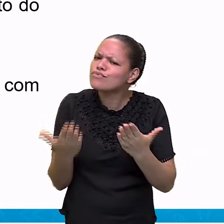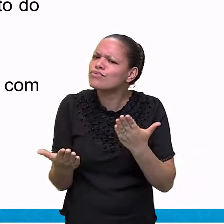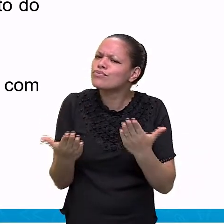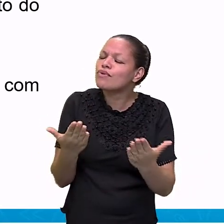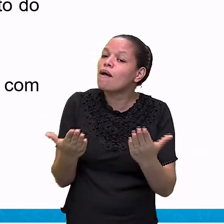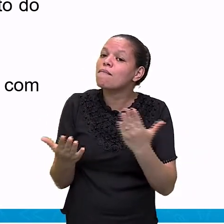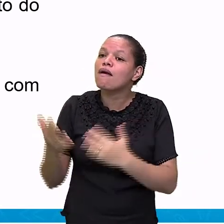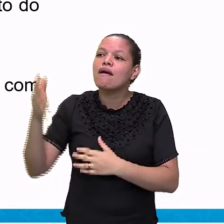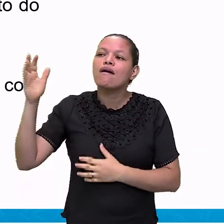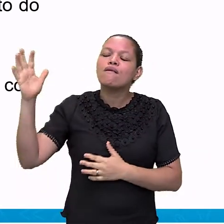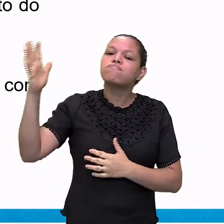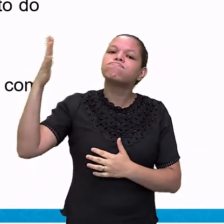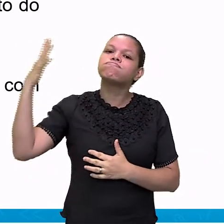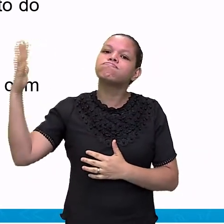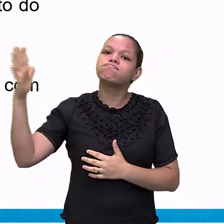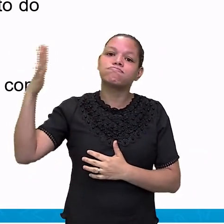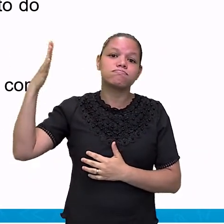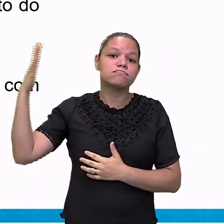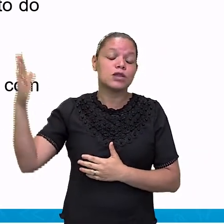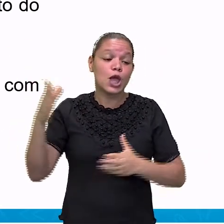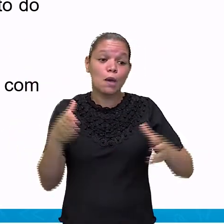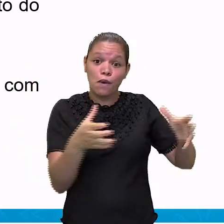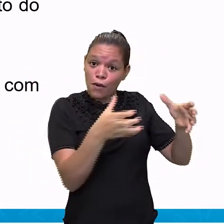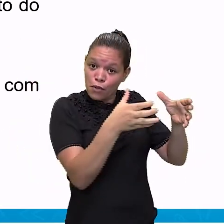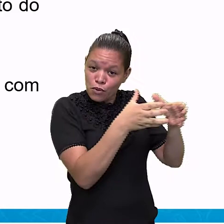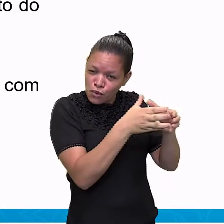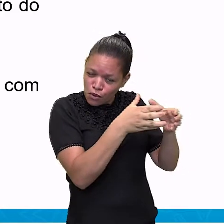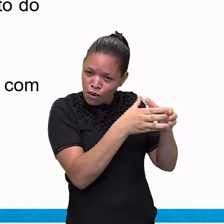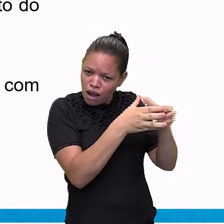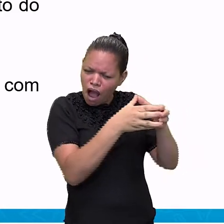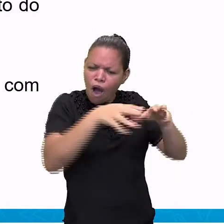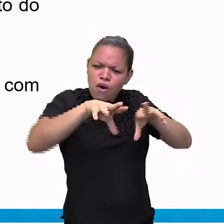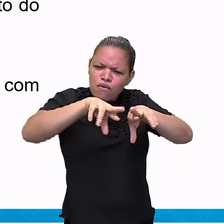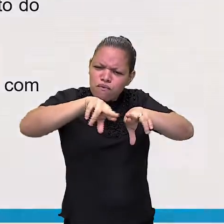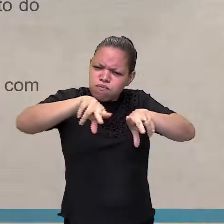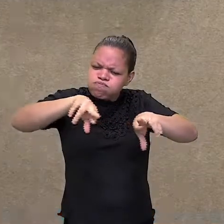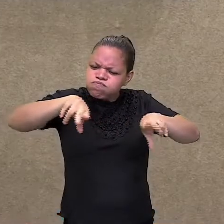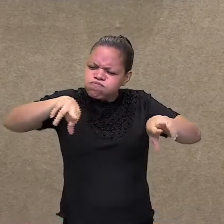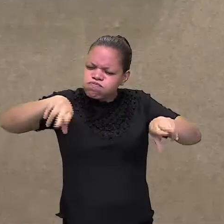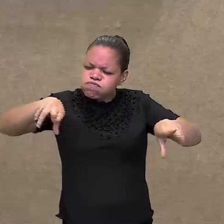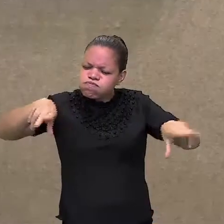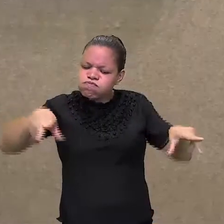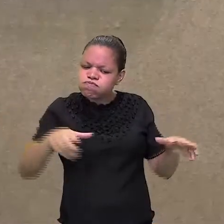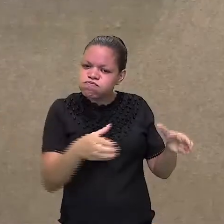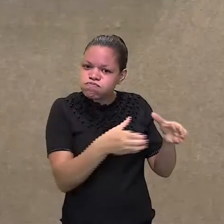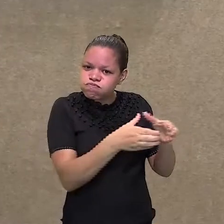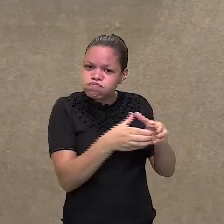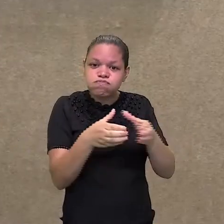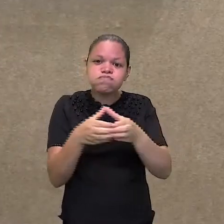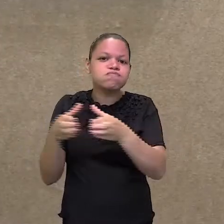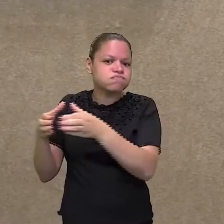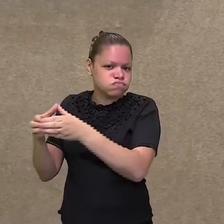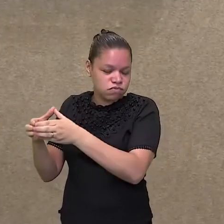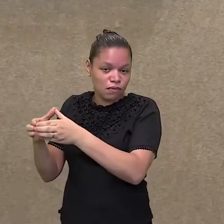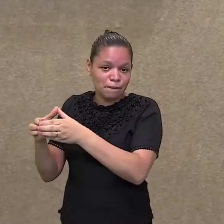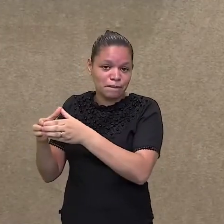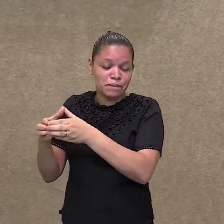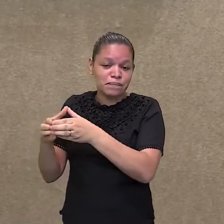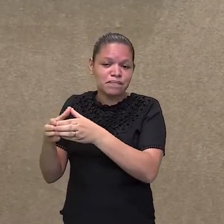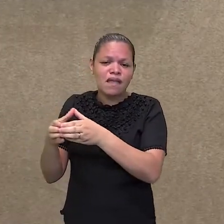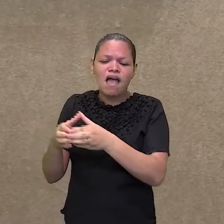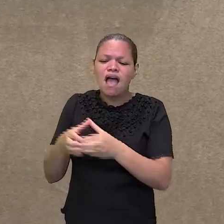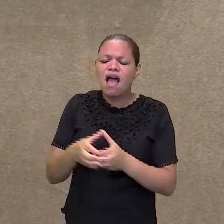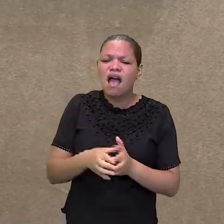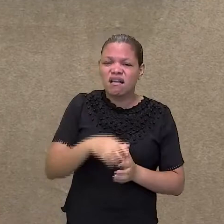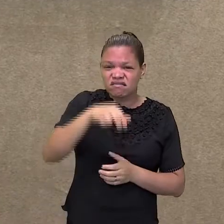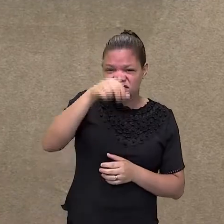de vários outros fatores. Se você deixar, como Ana deixou, o sorvete exposto ao